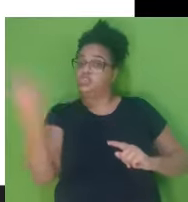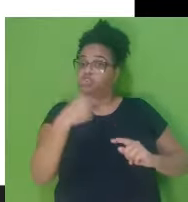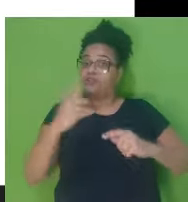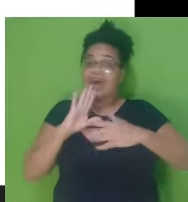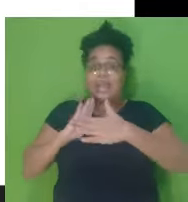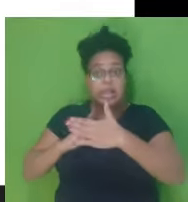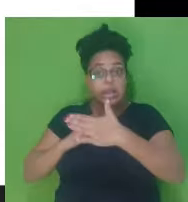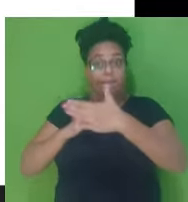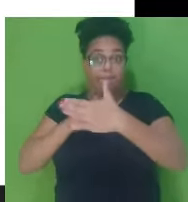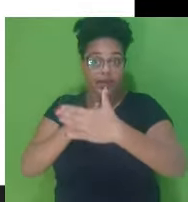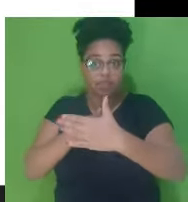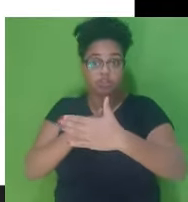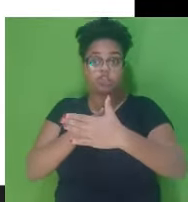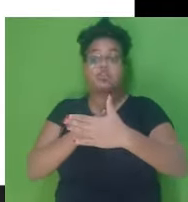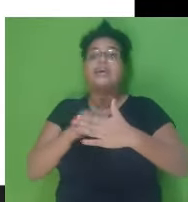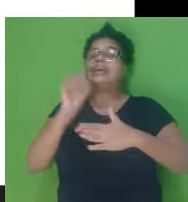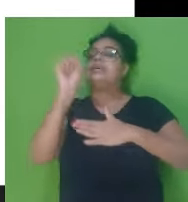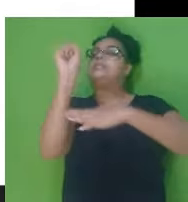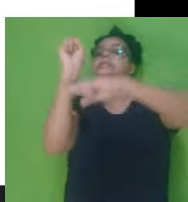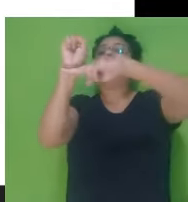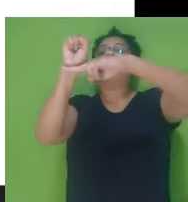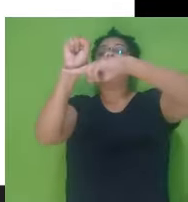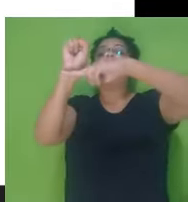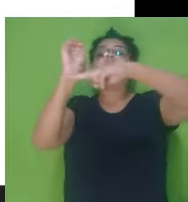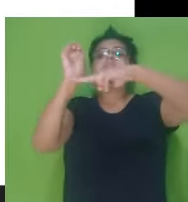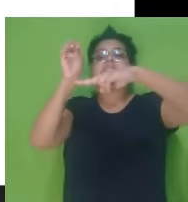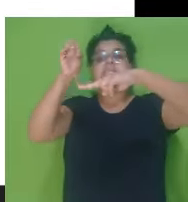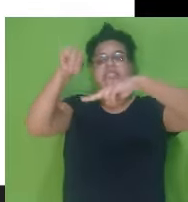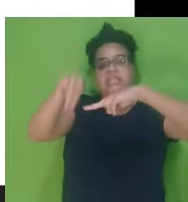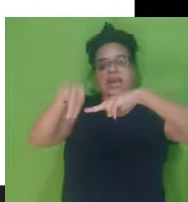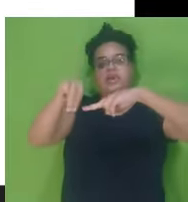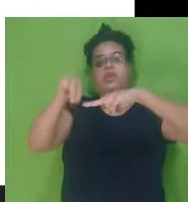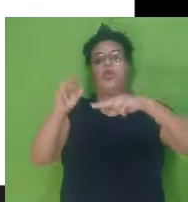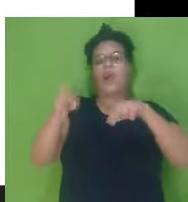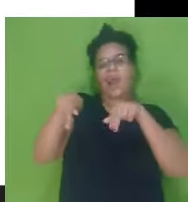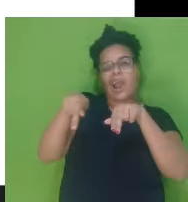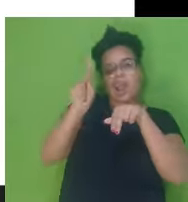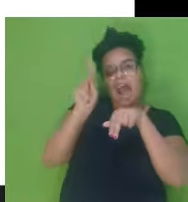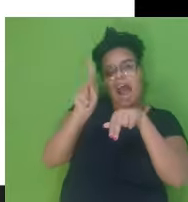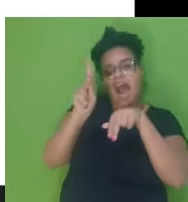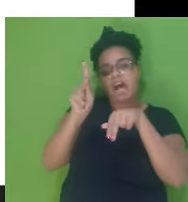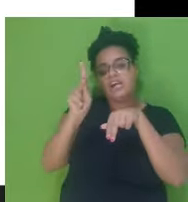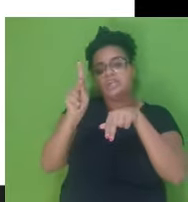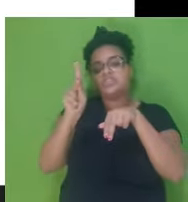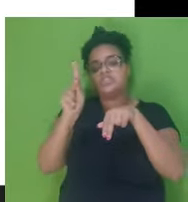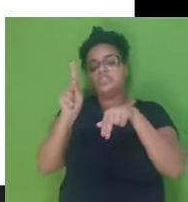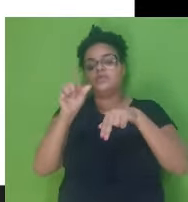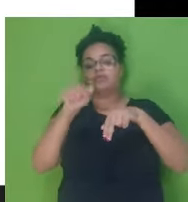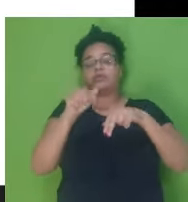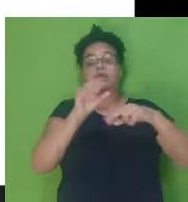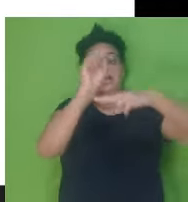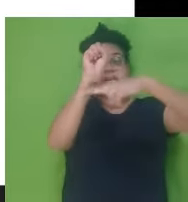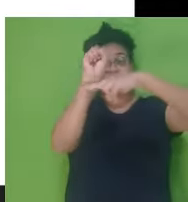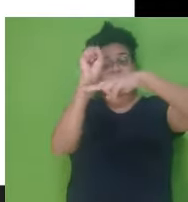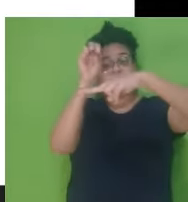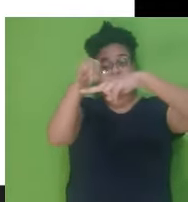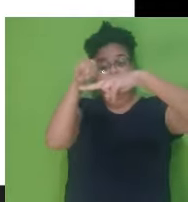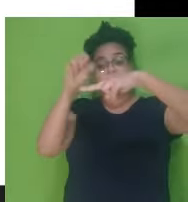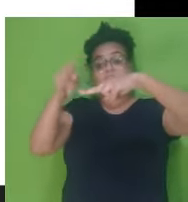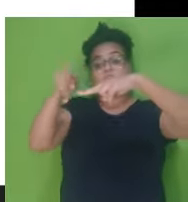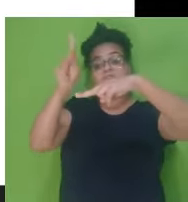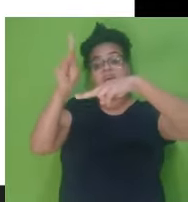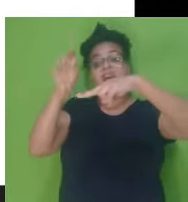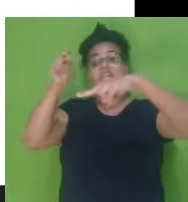você tiver limite de seno de kx sobre x